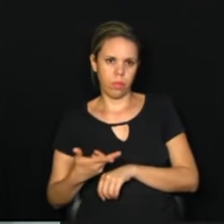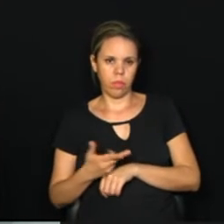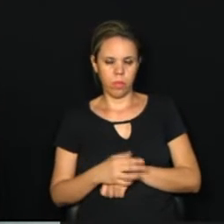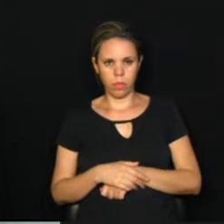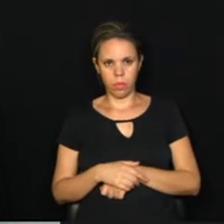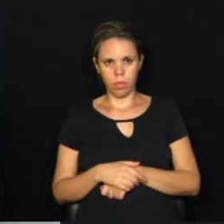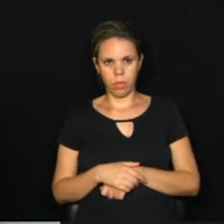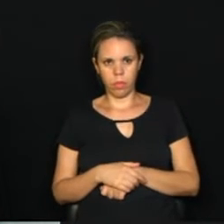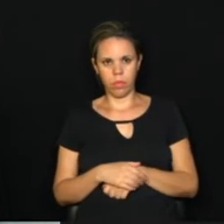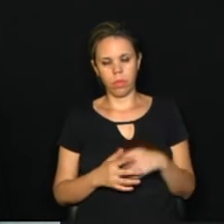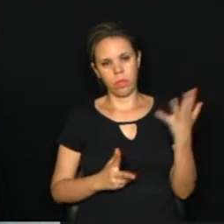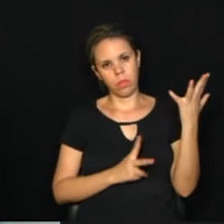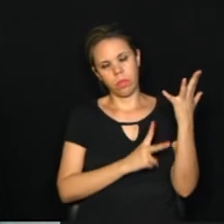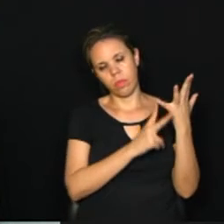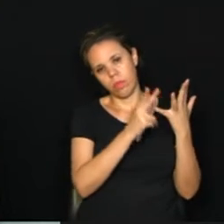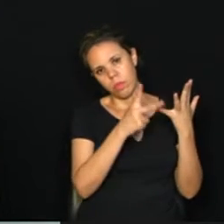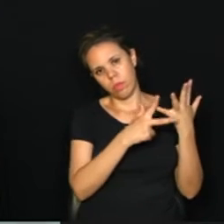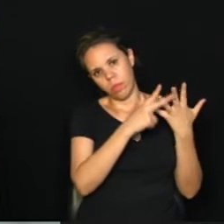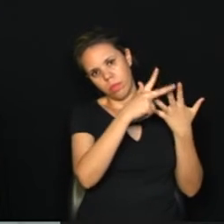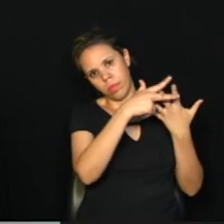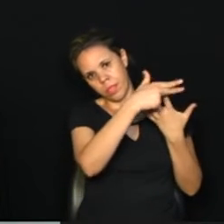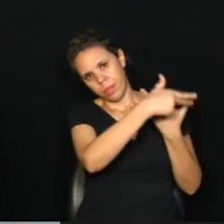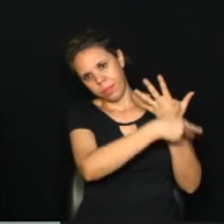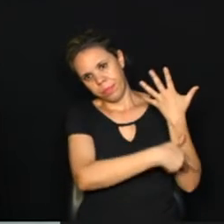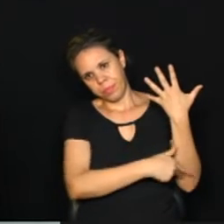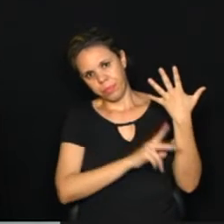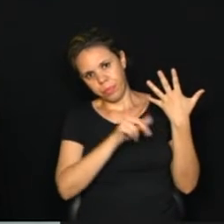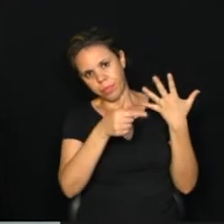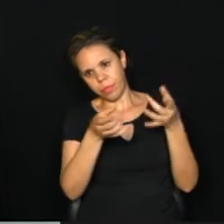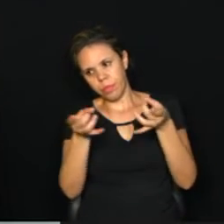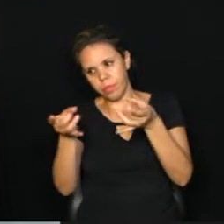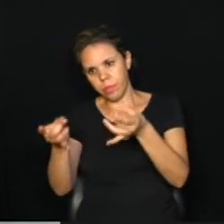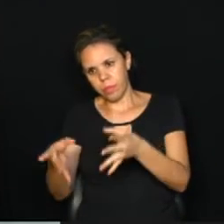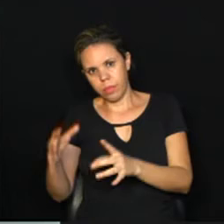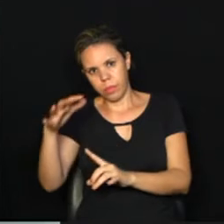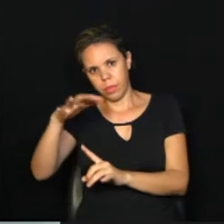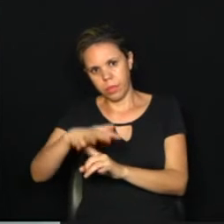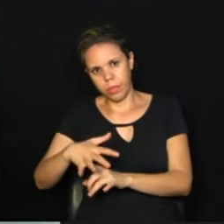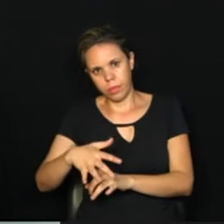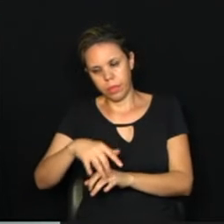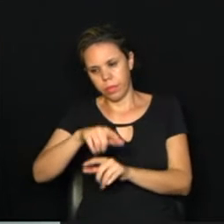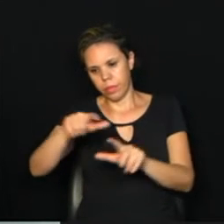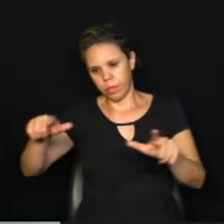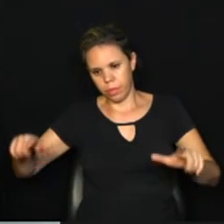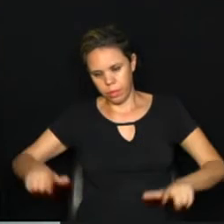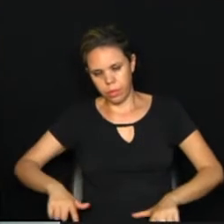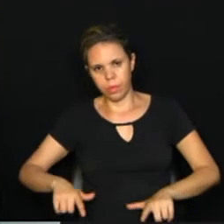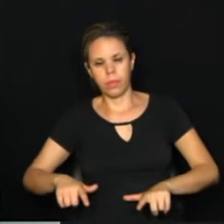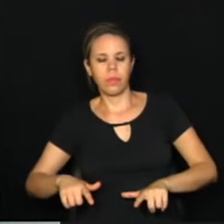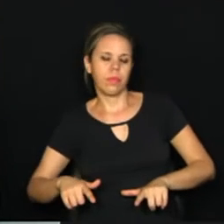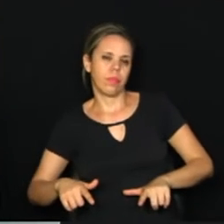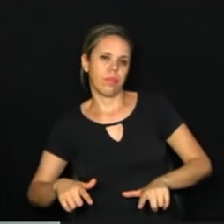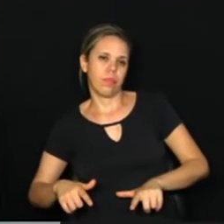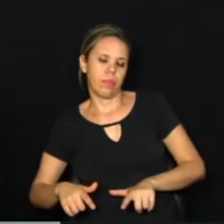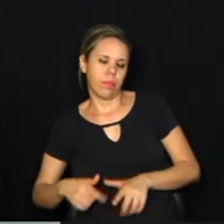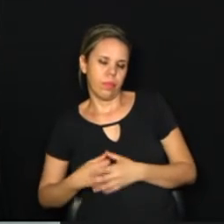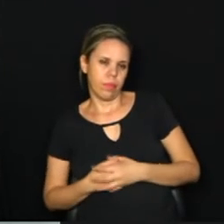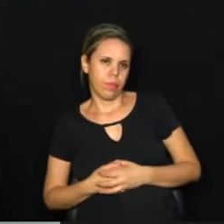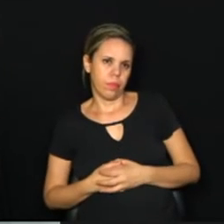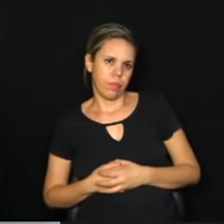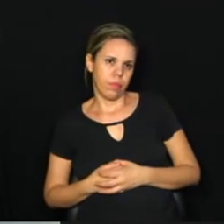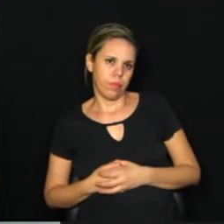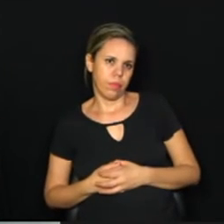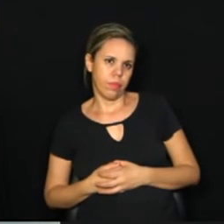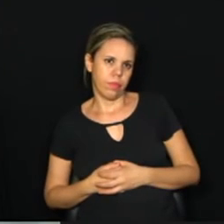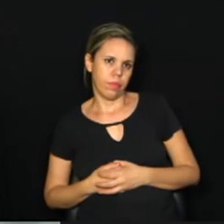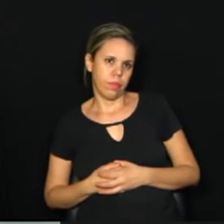pequenos arbustos, árvores, e descartam em praças, em áreas institucionais, aquilo